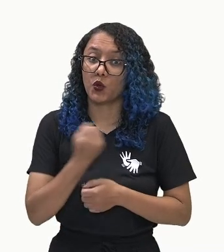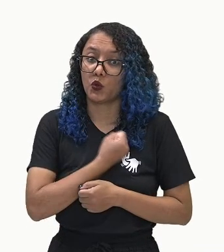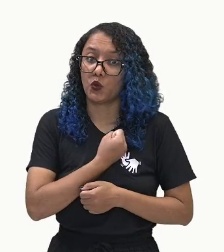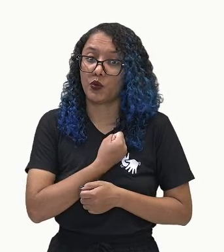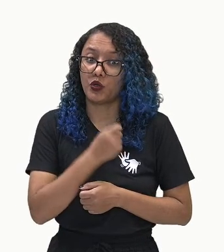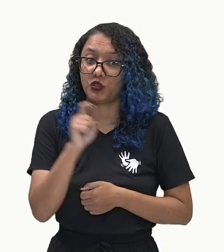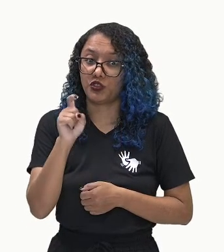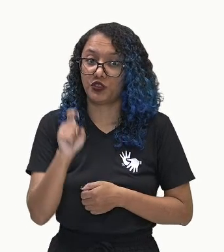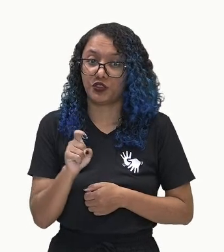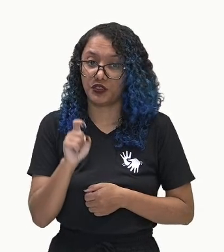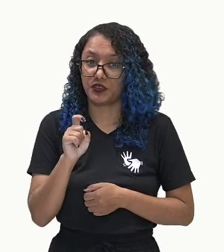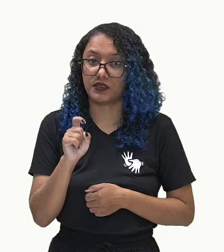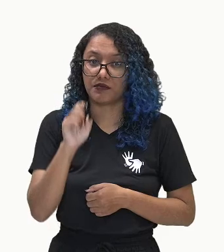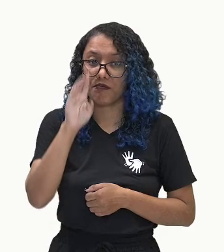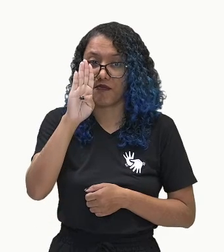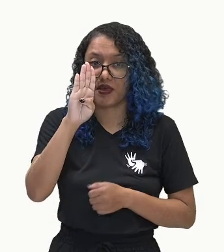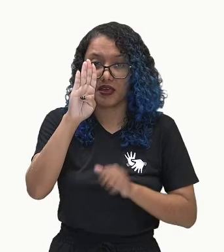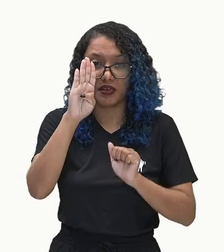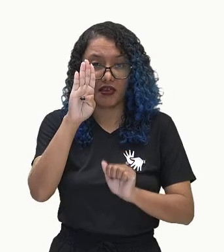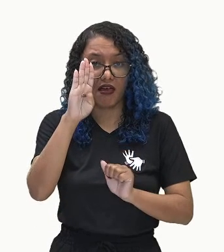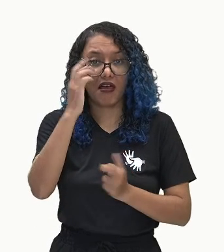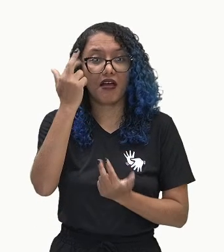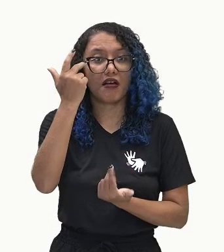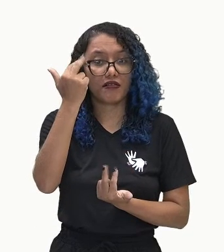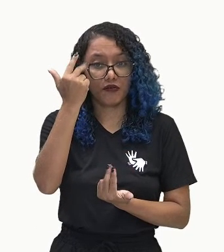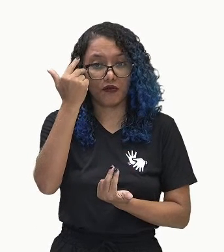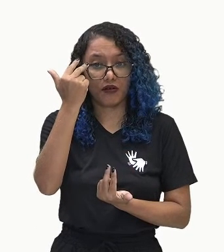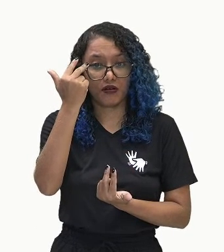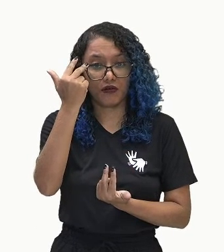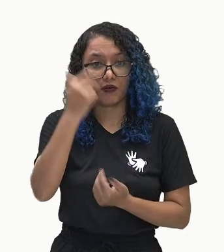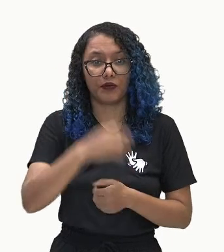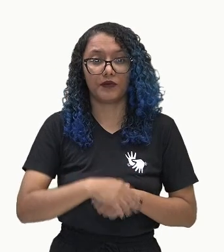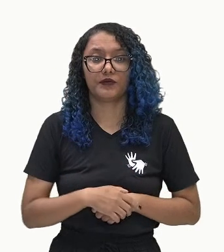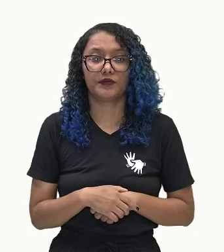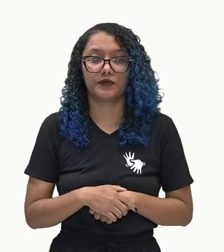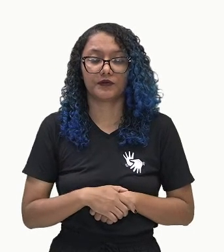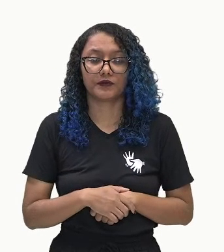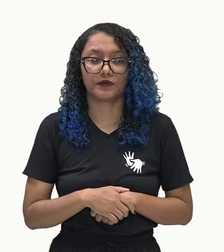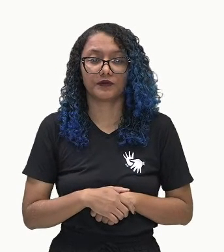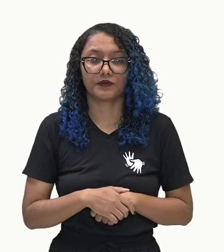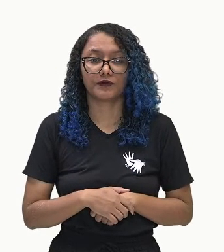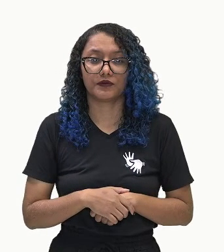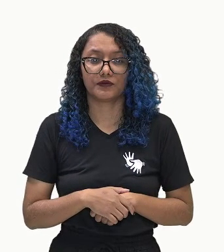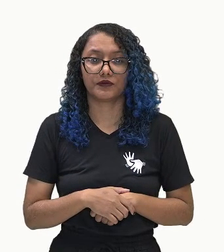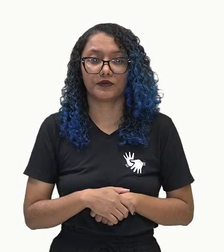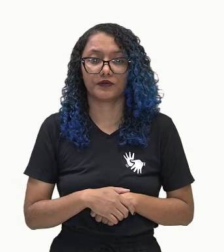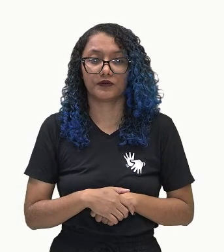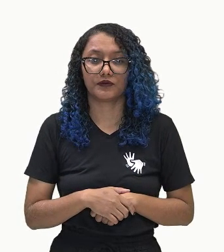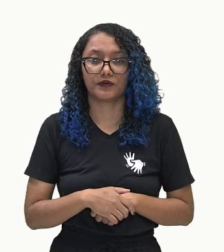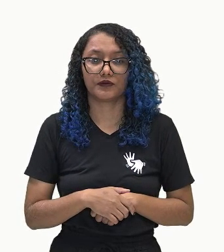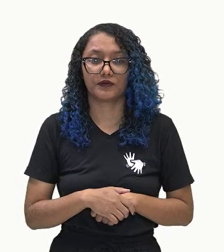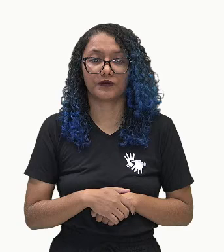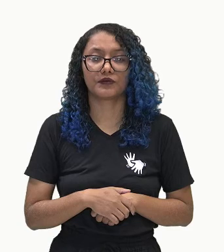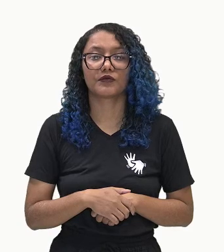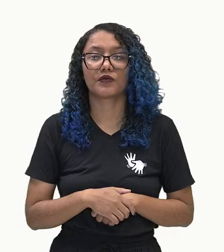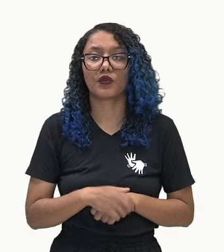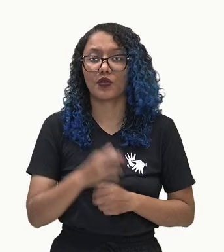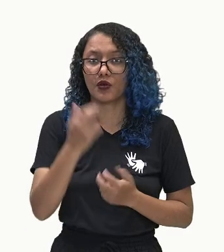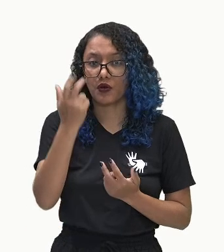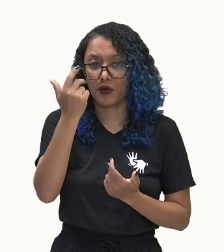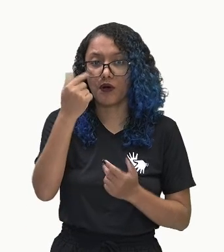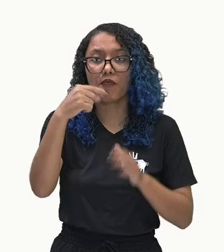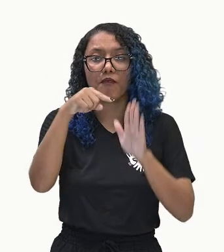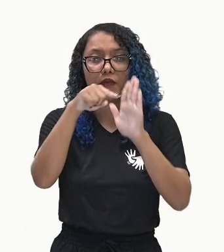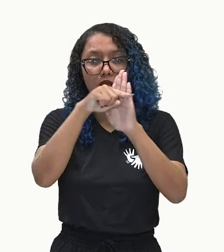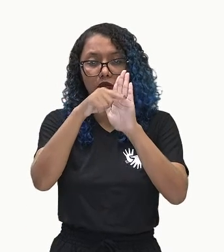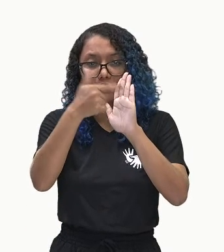para B quanto para A, são iguais, tá? Nesse exemplo específico, ambos valem menos 2.